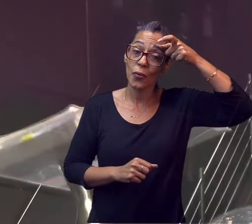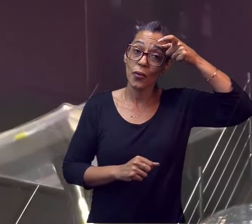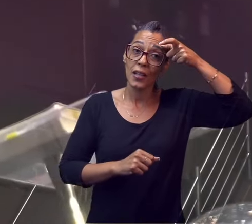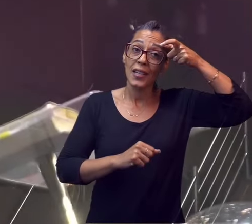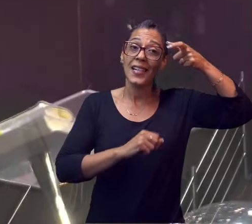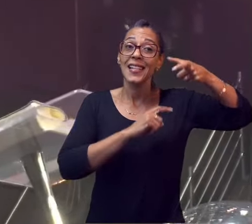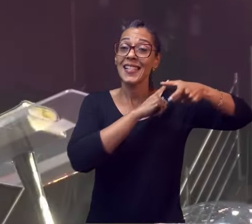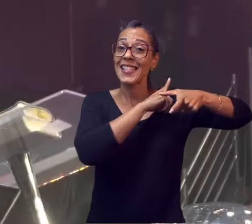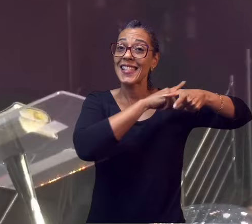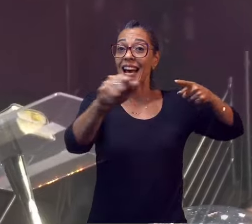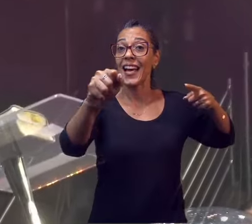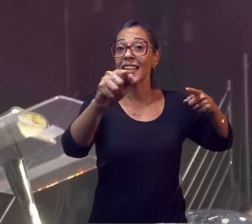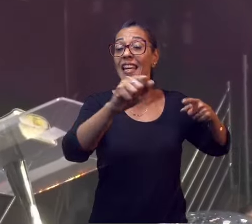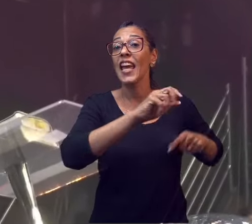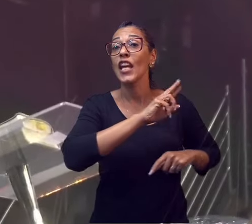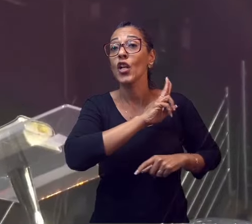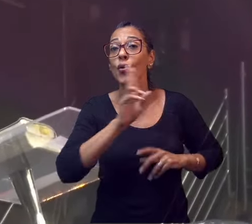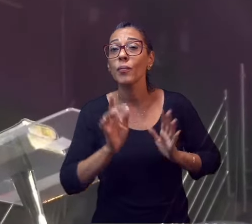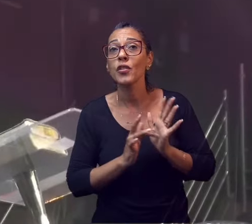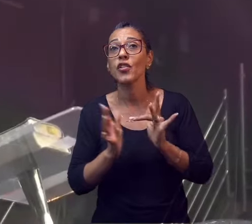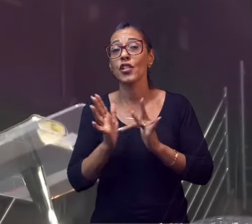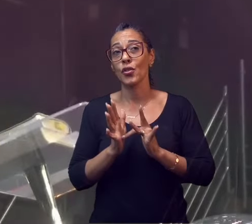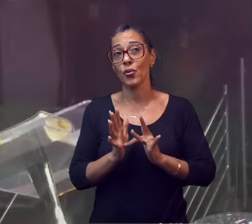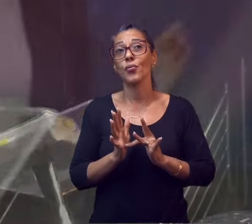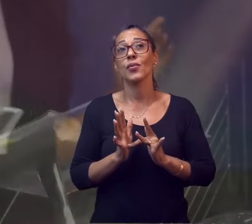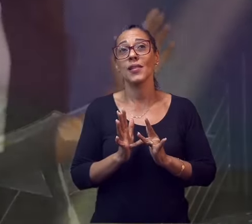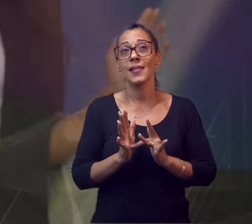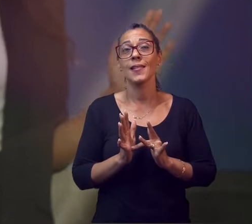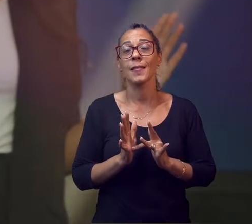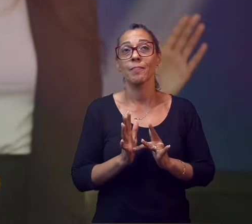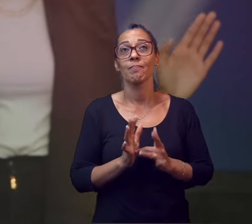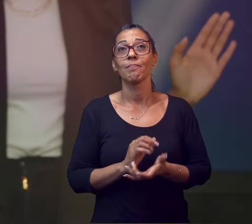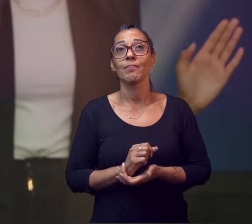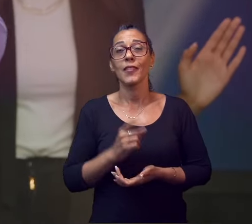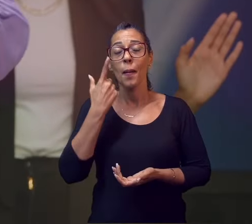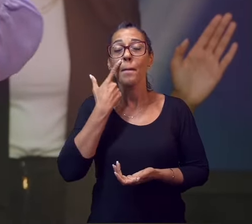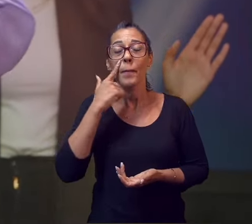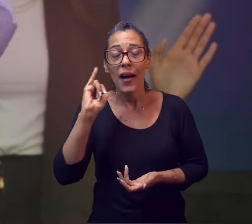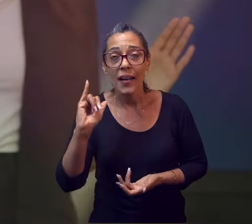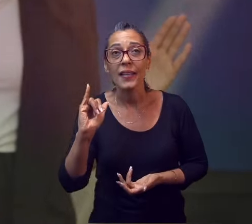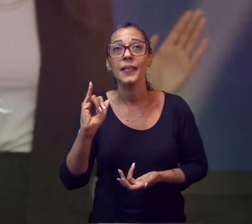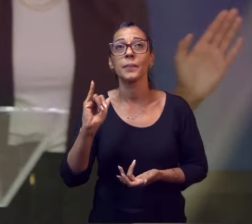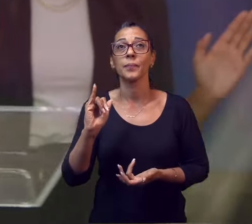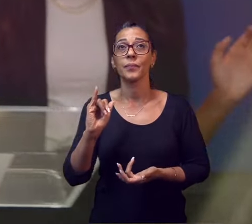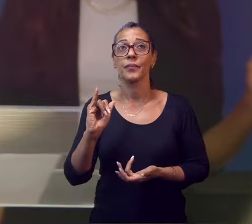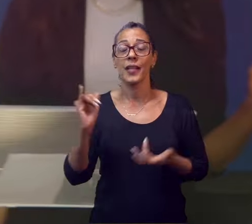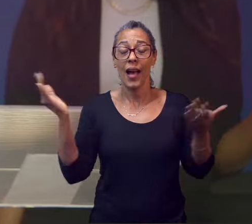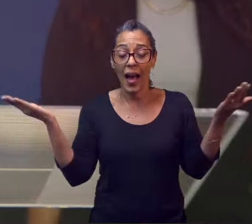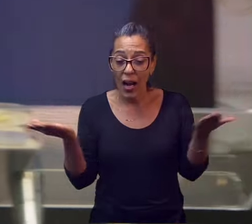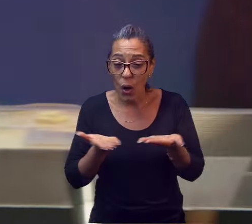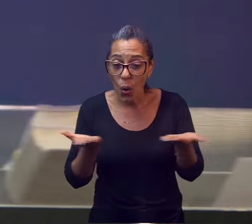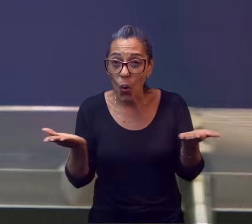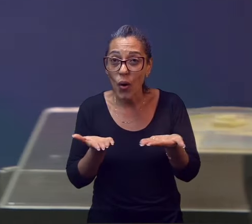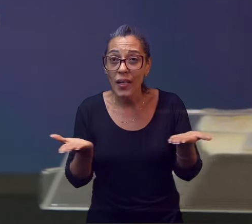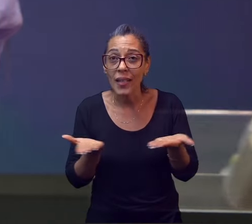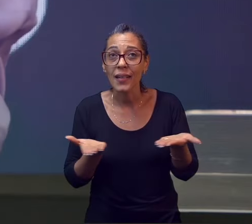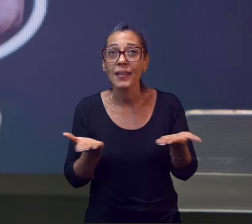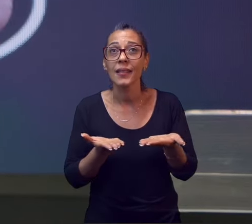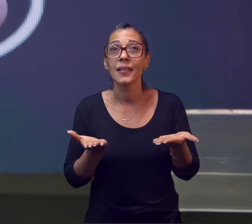senhor faça que o senhor mova céus e terra pai agora senhor